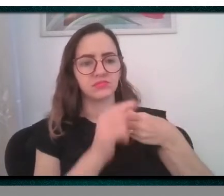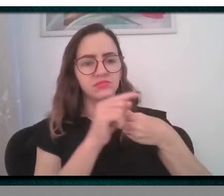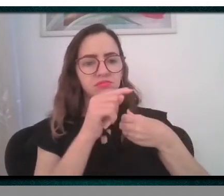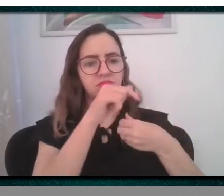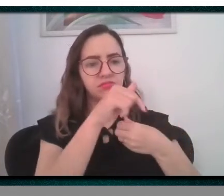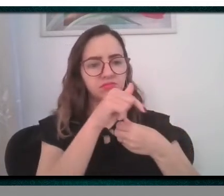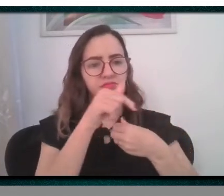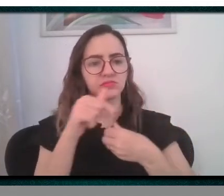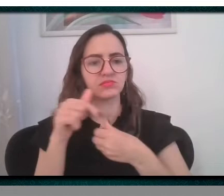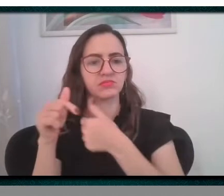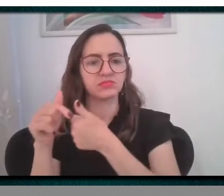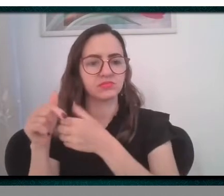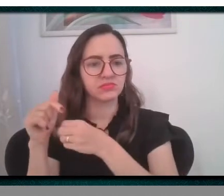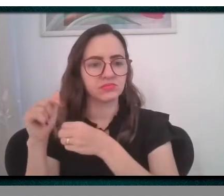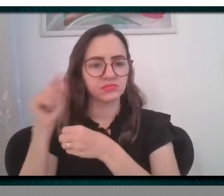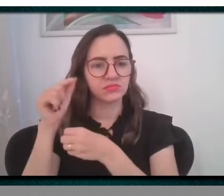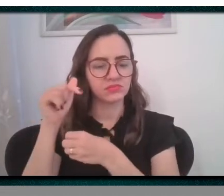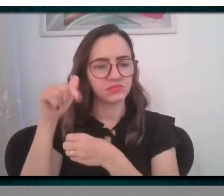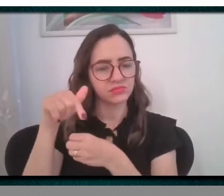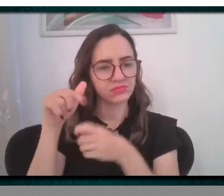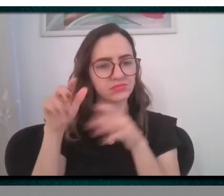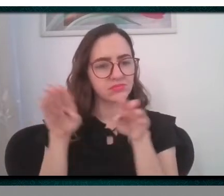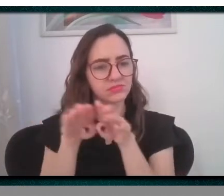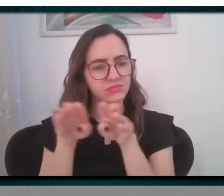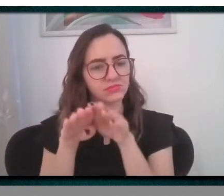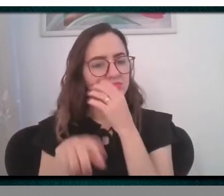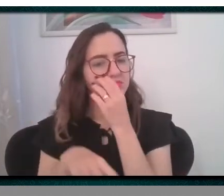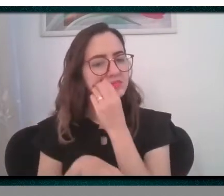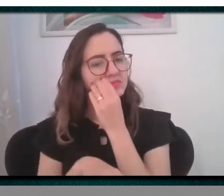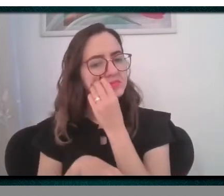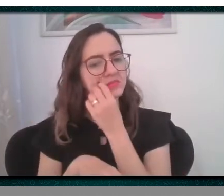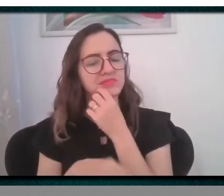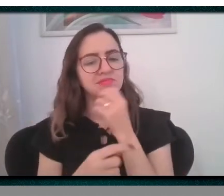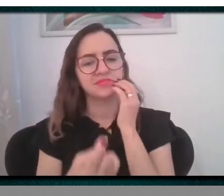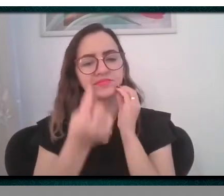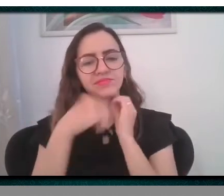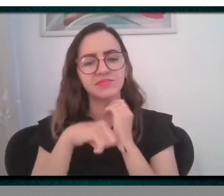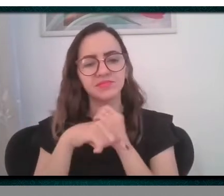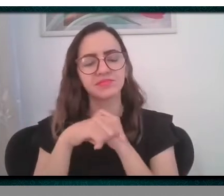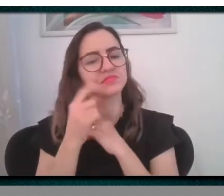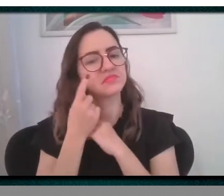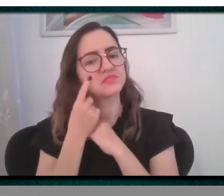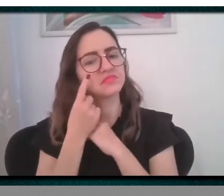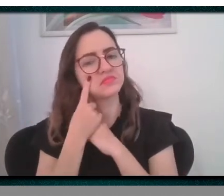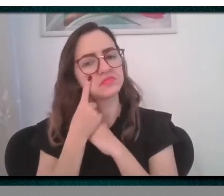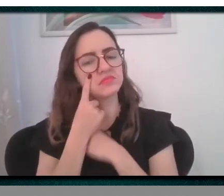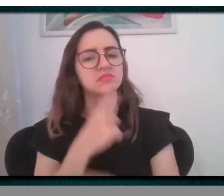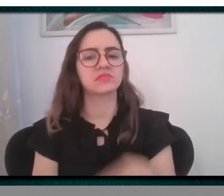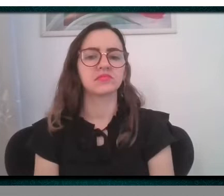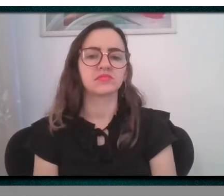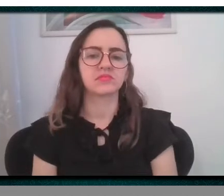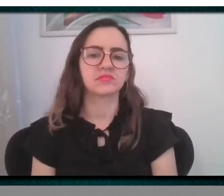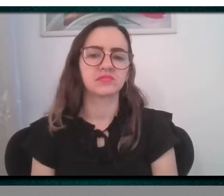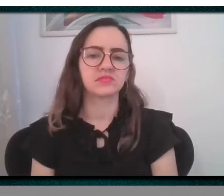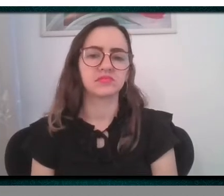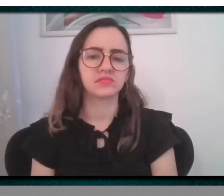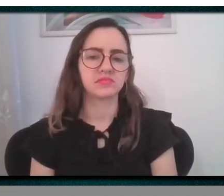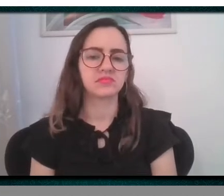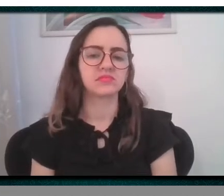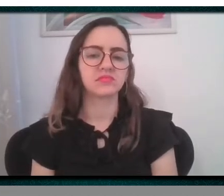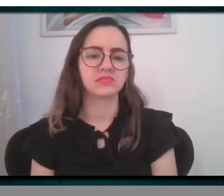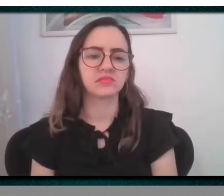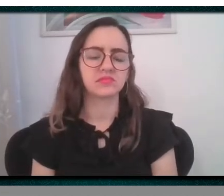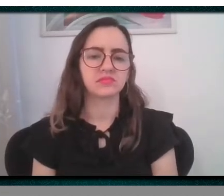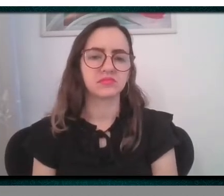acaba sendo obrigatório. E o contrário também vai se seguir. Tá? A gente vai falar de